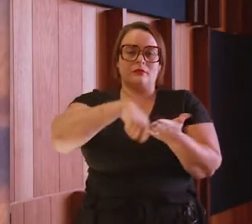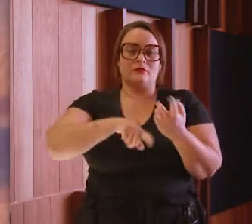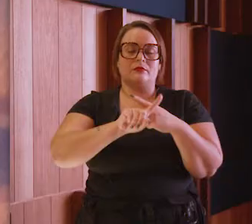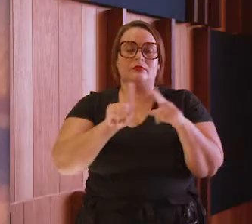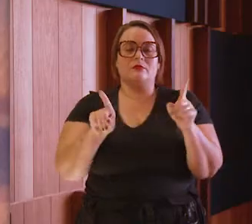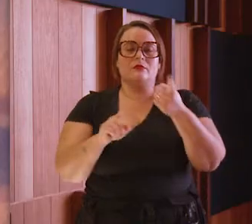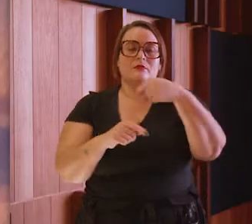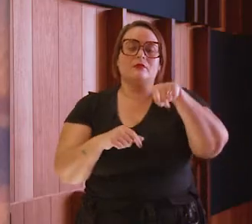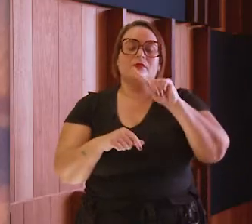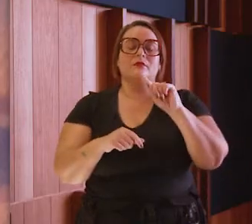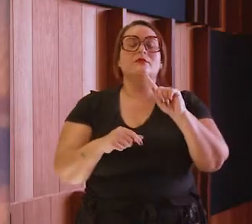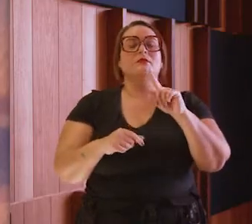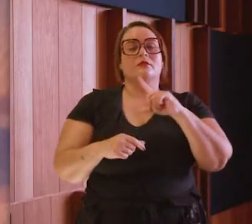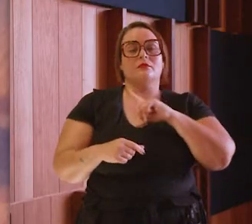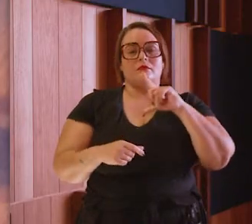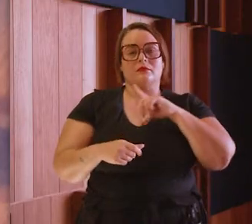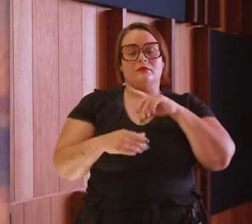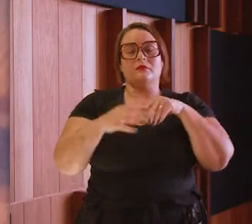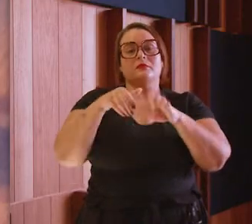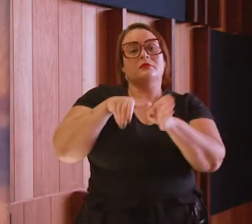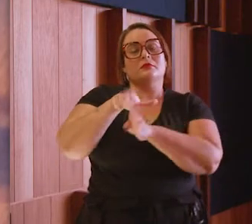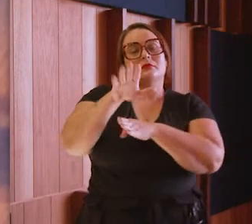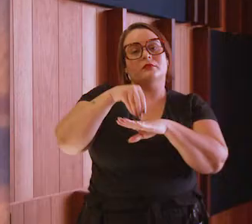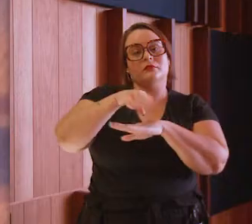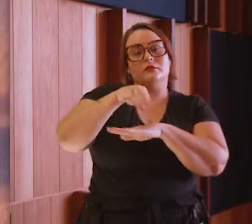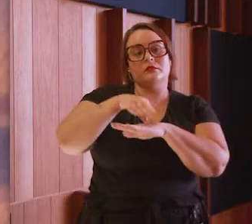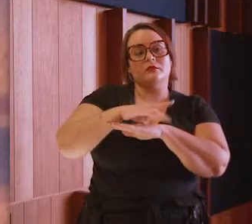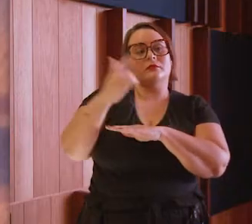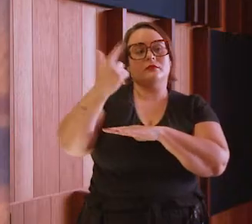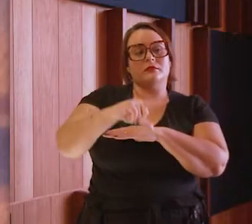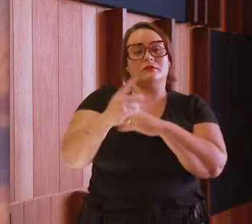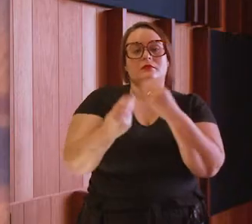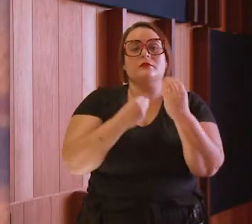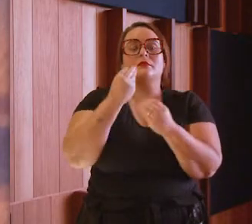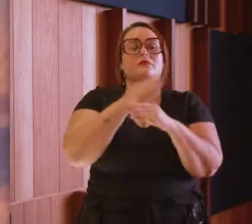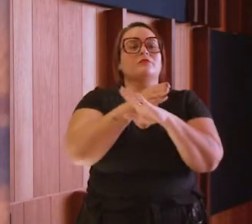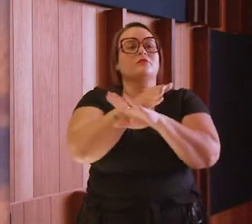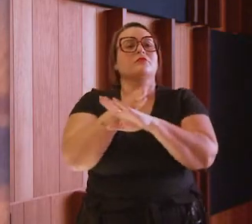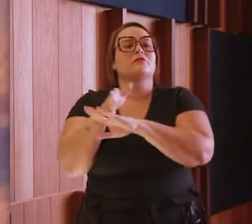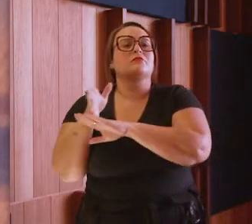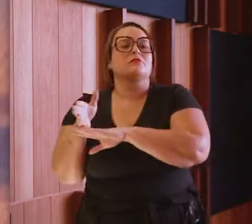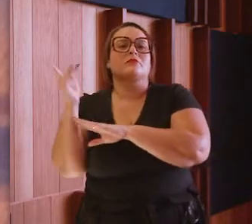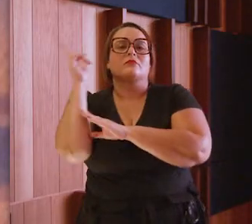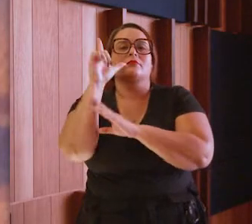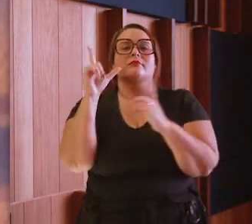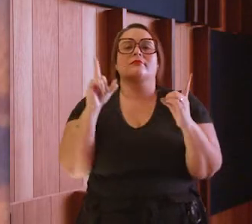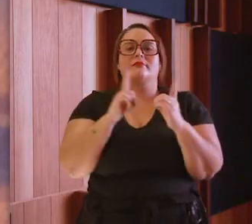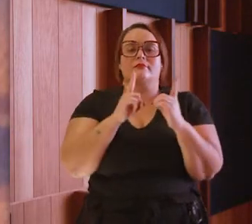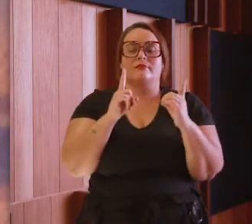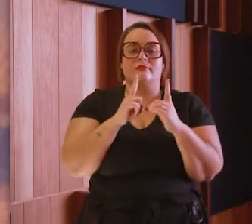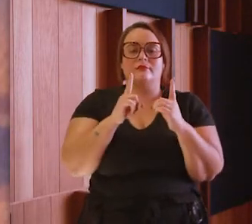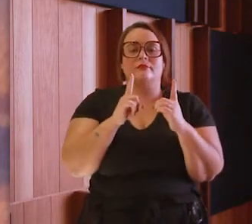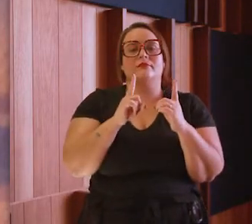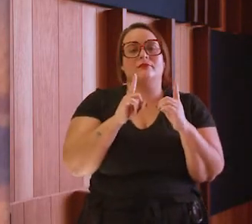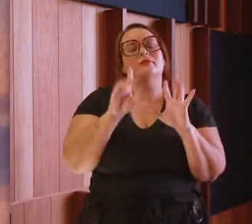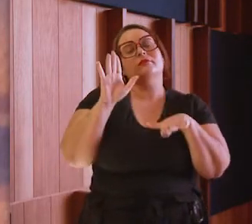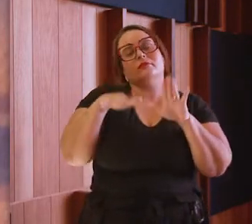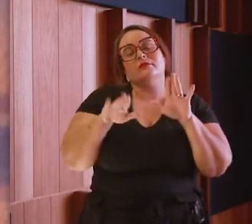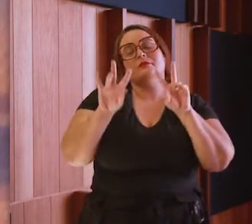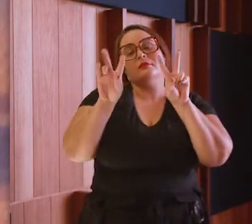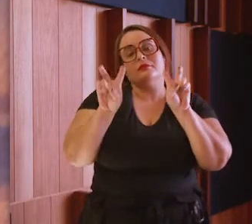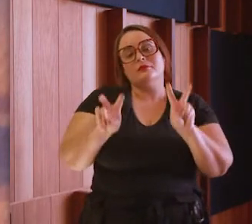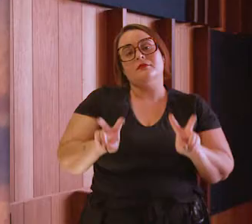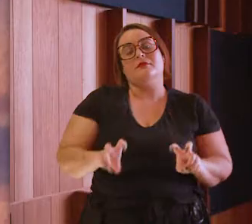receber orientações adicionais de onde se dirigir para atender essas breakout sections a partir de cada um dos assuntos que